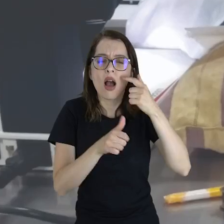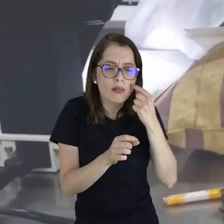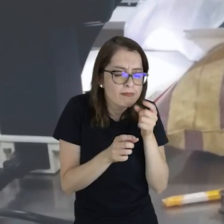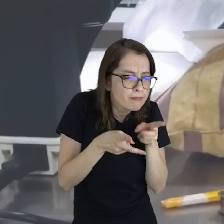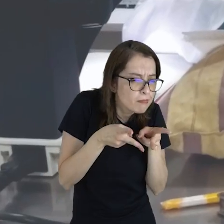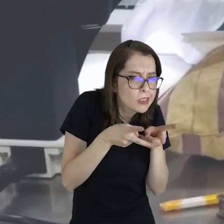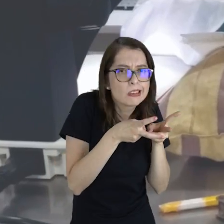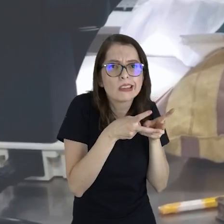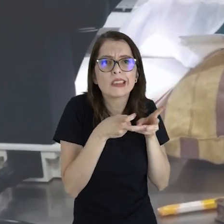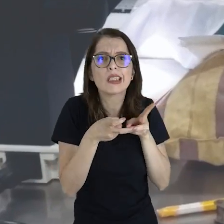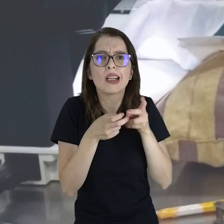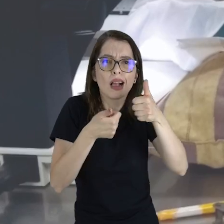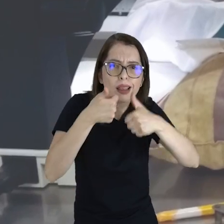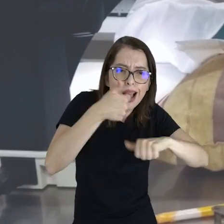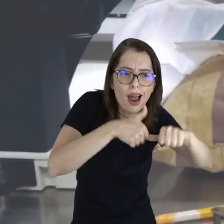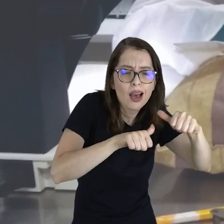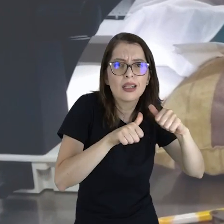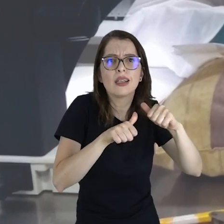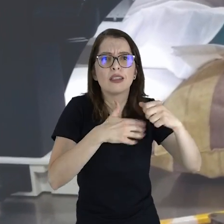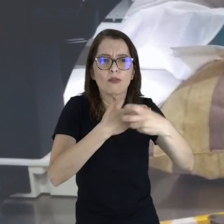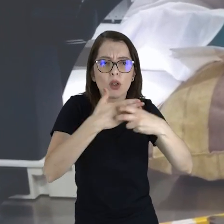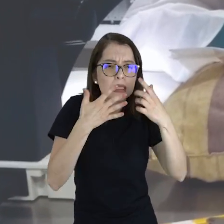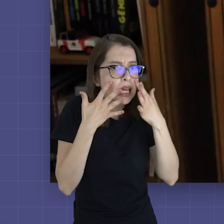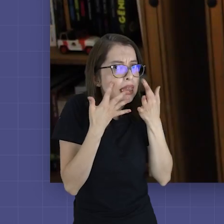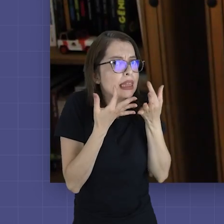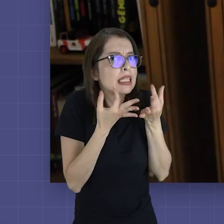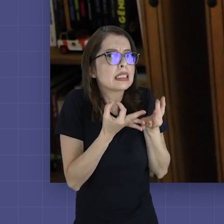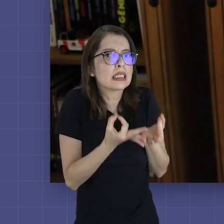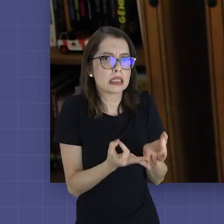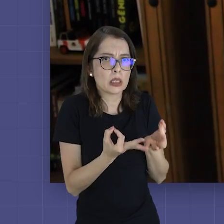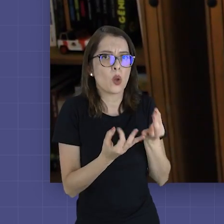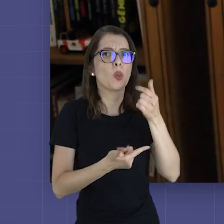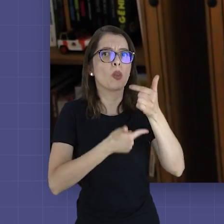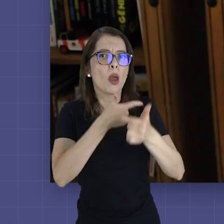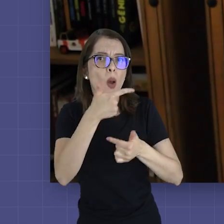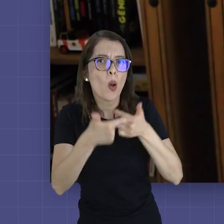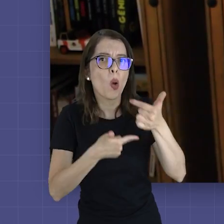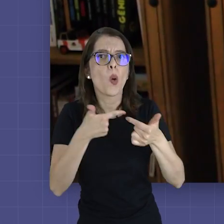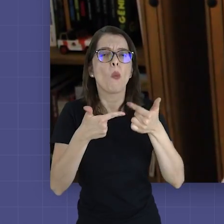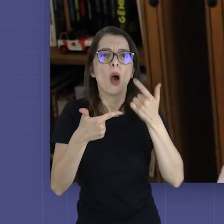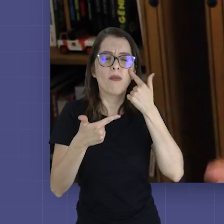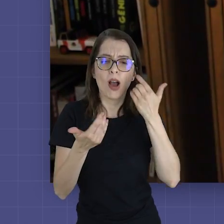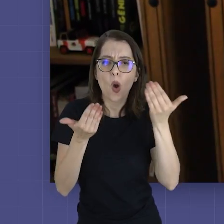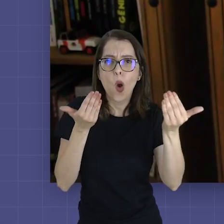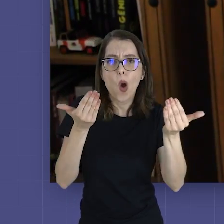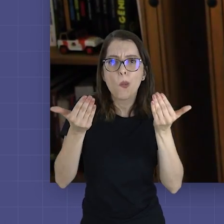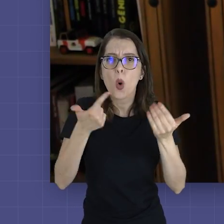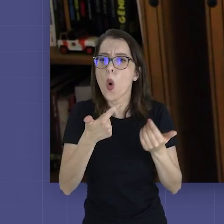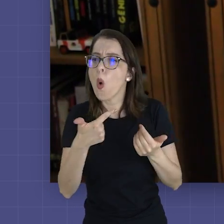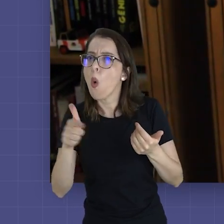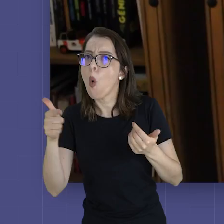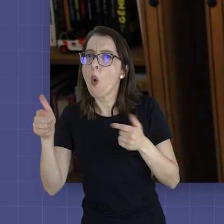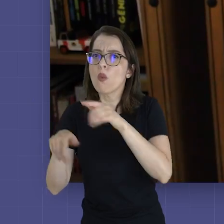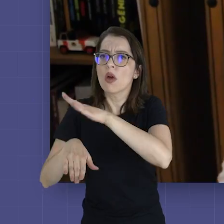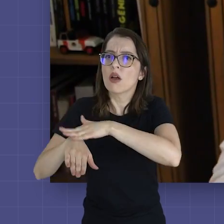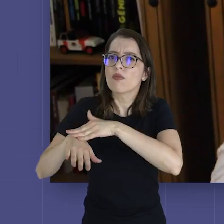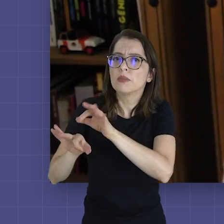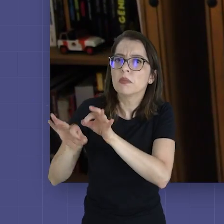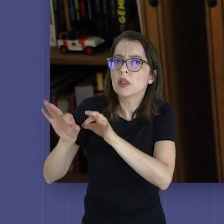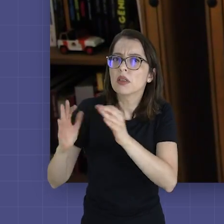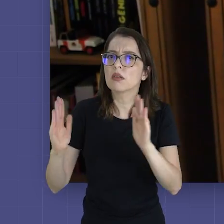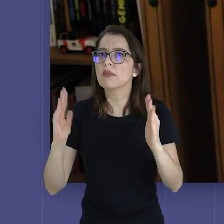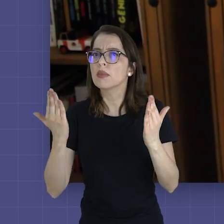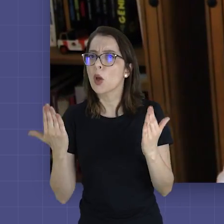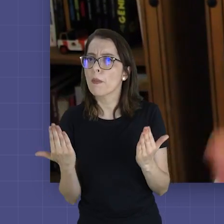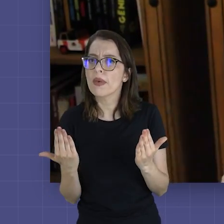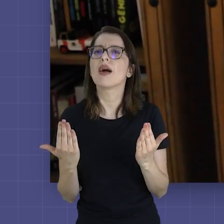horas observando e analisando fósseis atentamente, lendo o trabalho de colegas para comparar com o material que a gente encontrou e